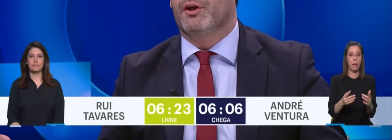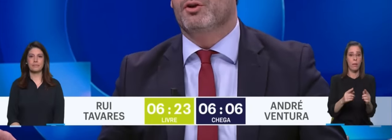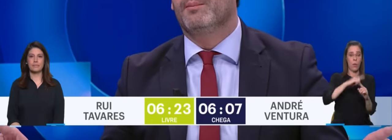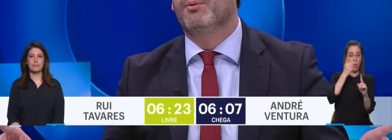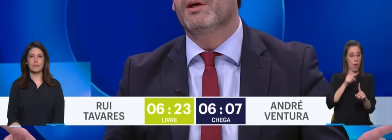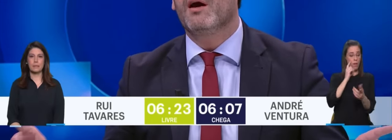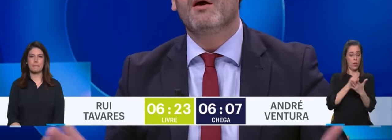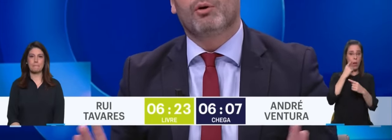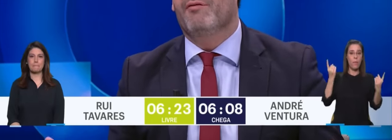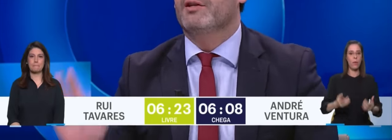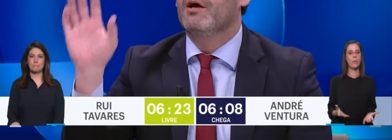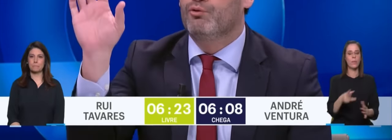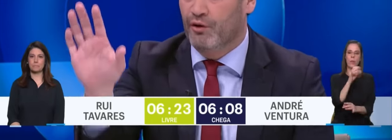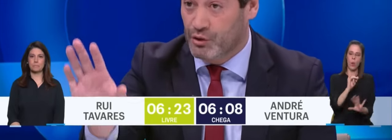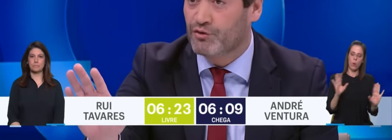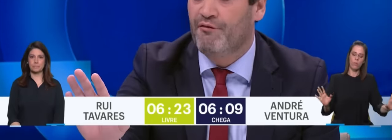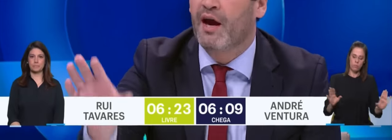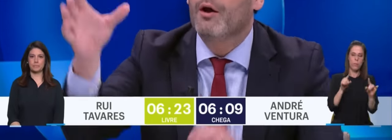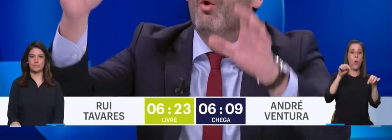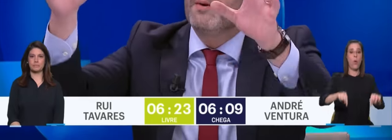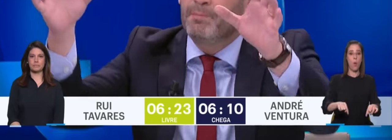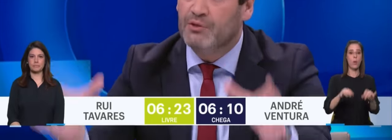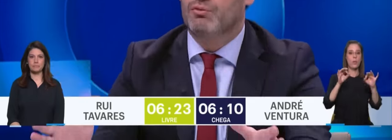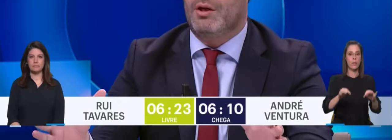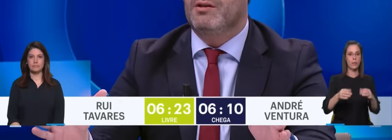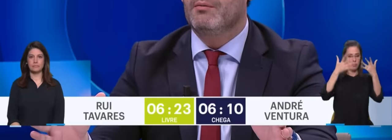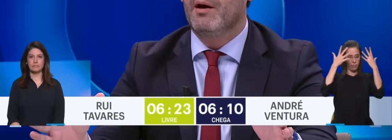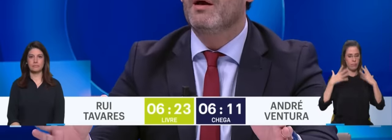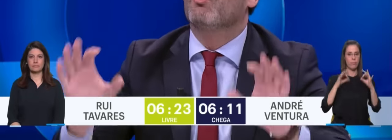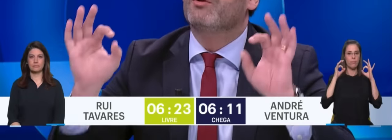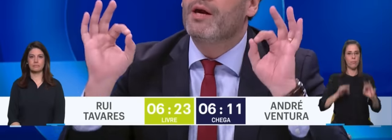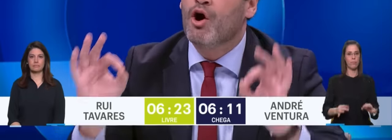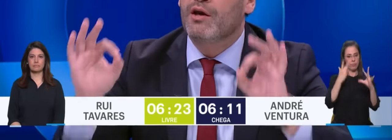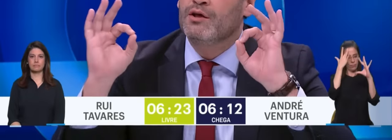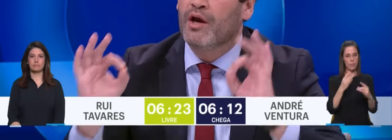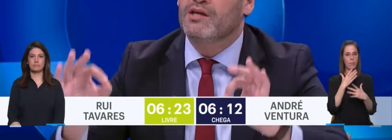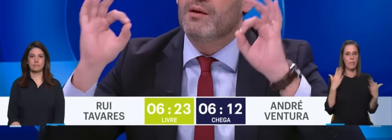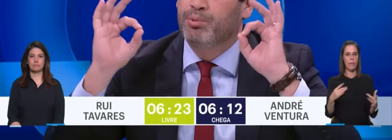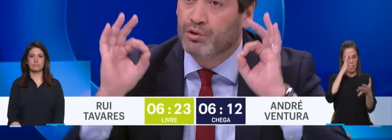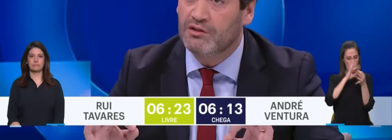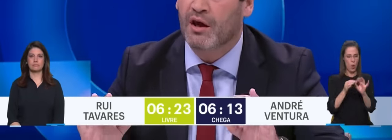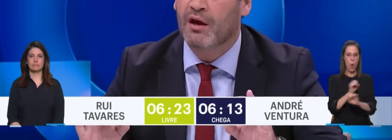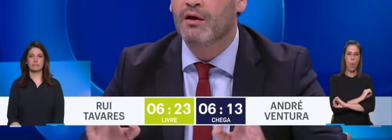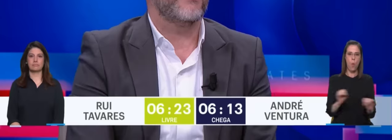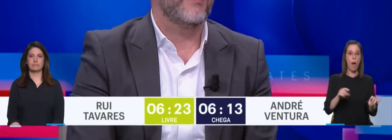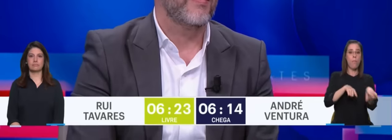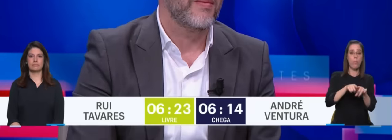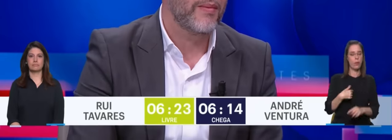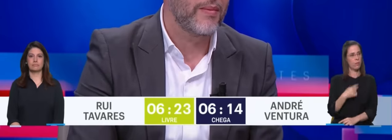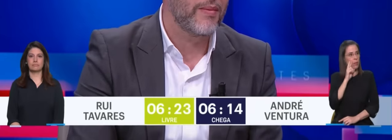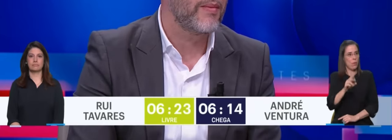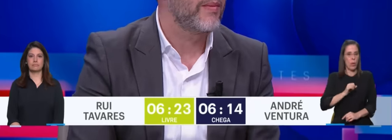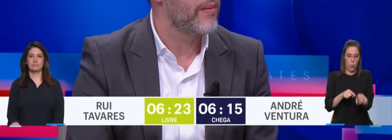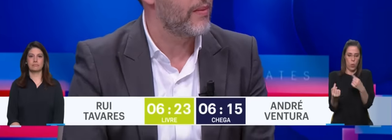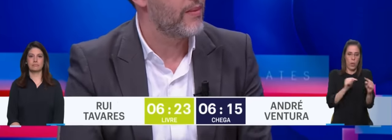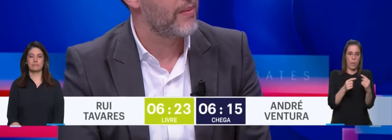ano a defender a escola pública Rui Tavares você hoje vai ficar com um epíteto aí em cima que é o da maior incoerência política que eu alguma vez vi num